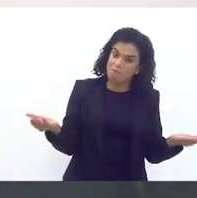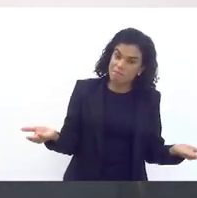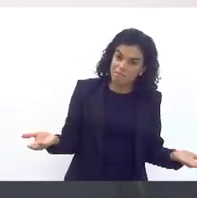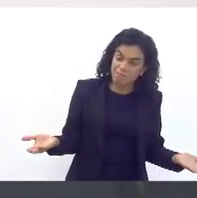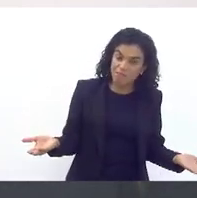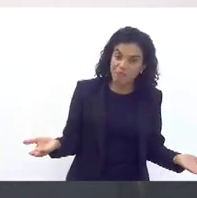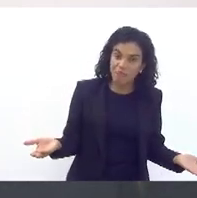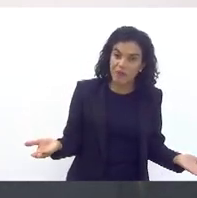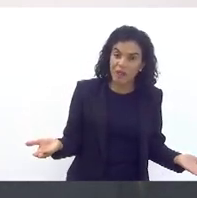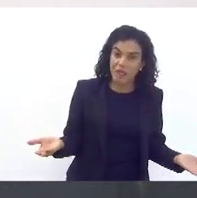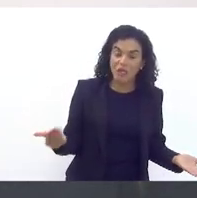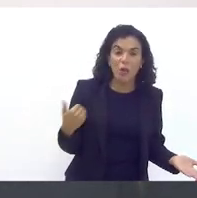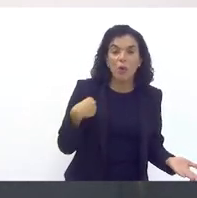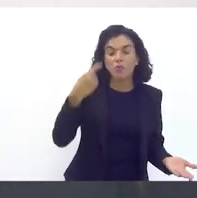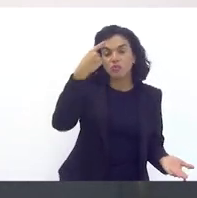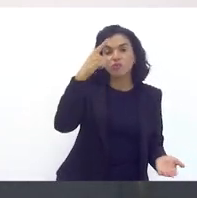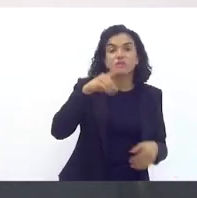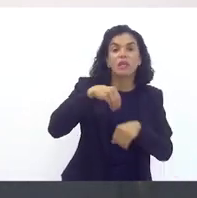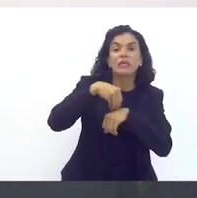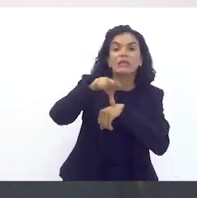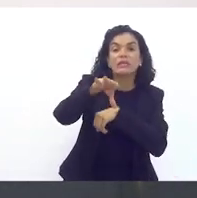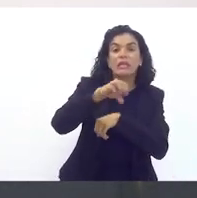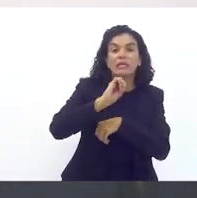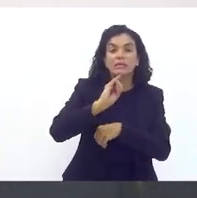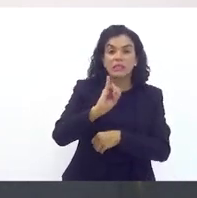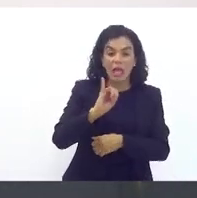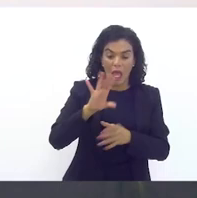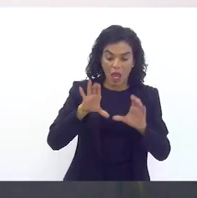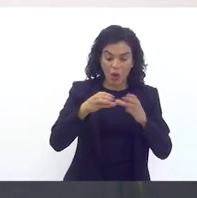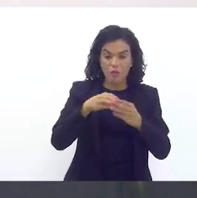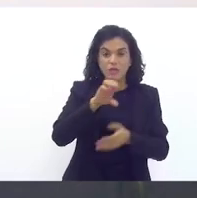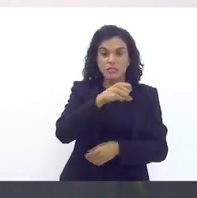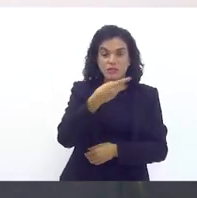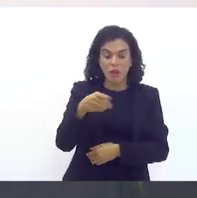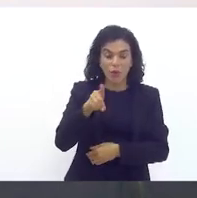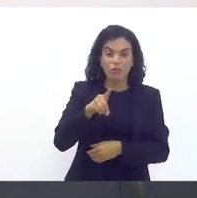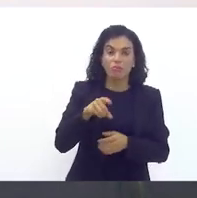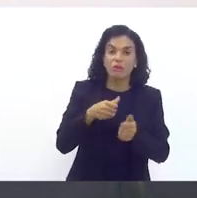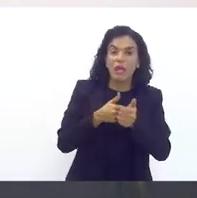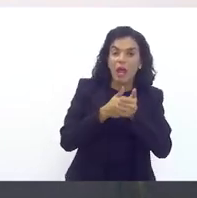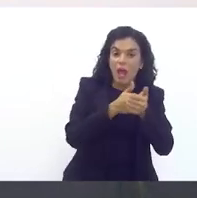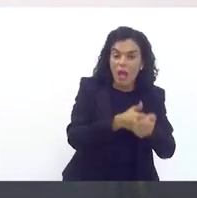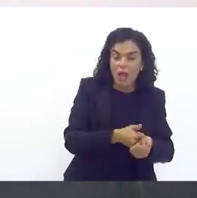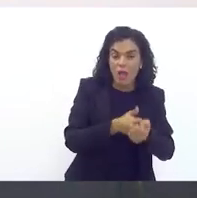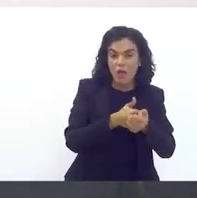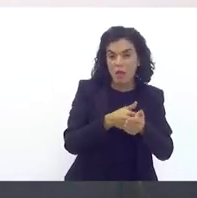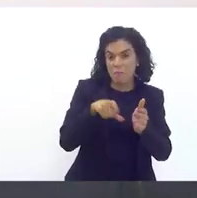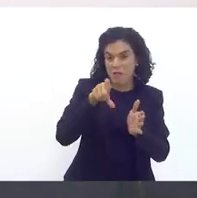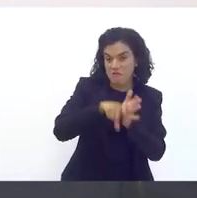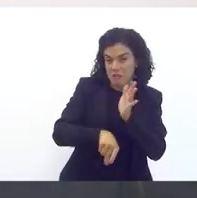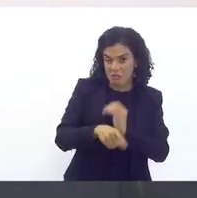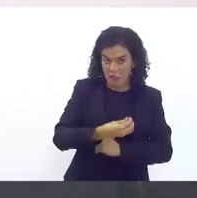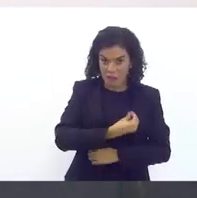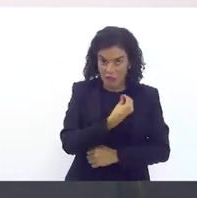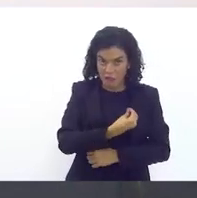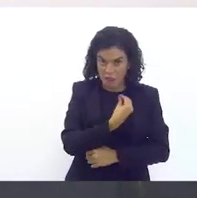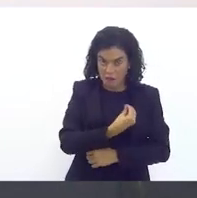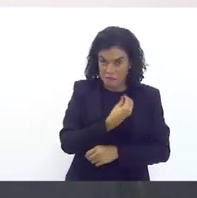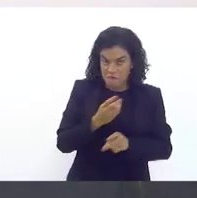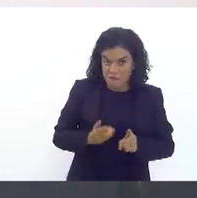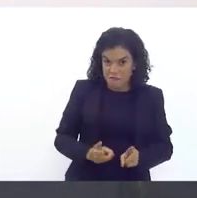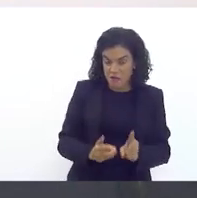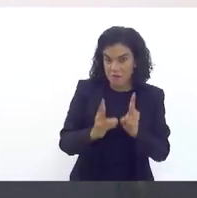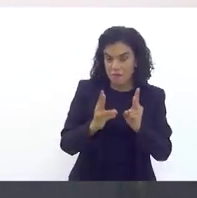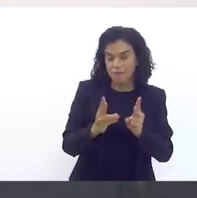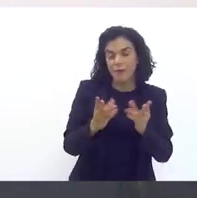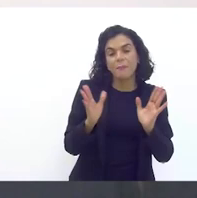não sei nem dizer se a Comissão de Acompanhamento da Secretaria de Fazenda está viva. Mas eu queria